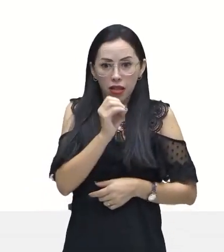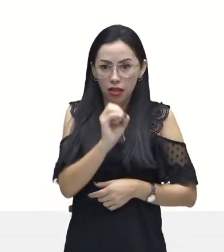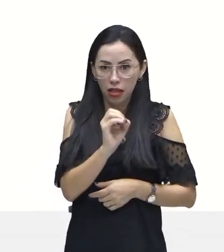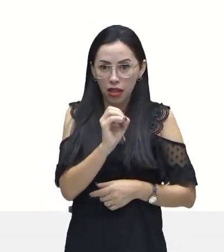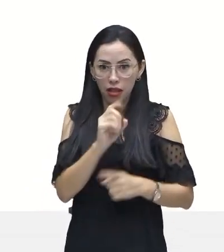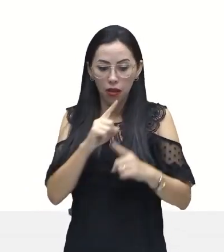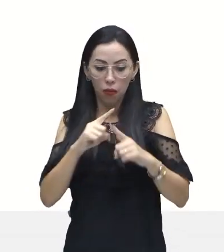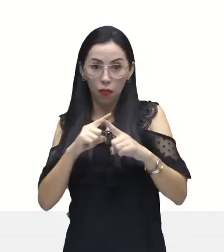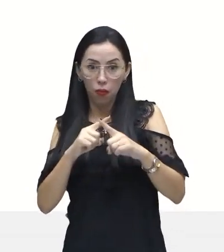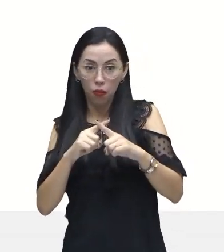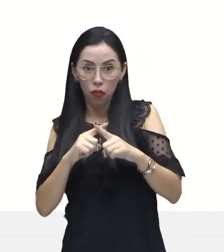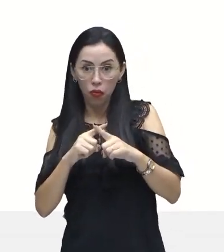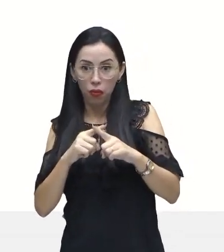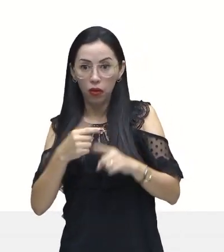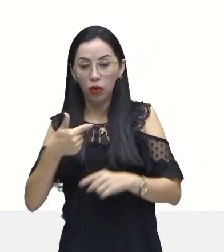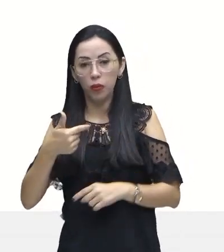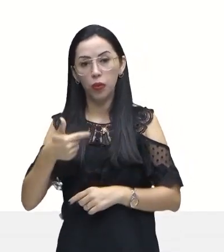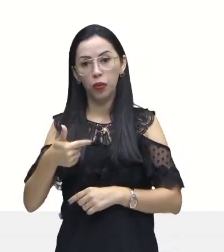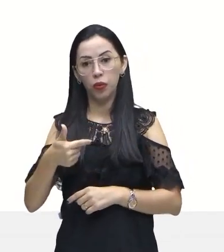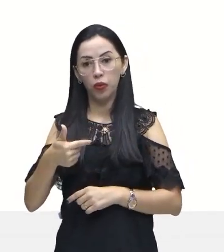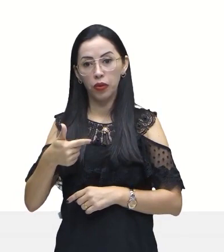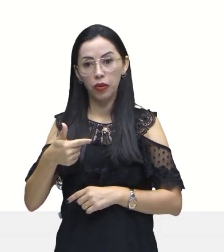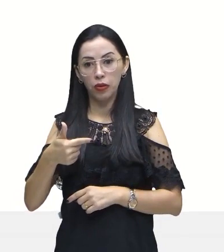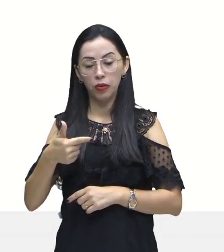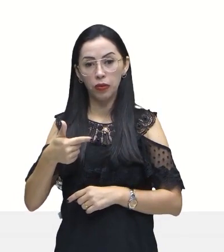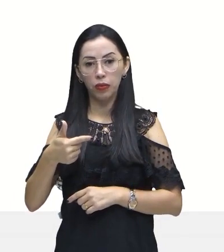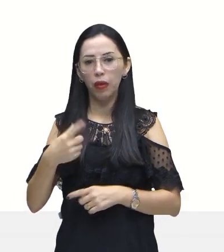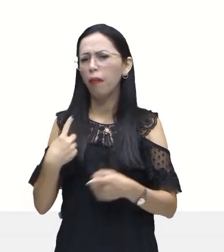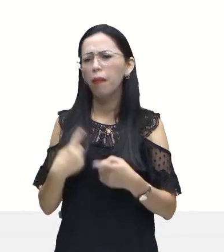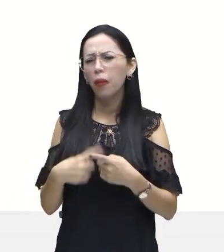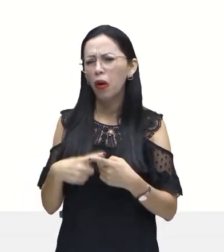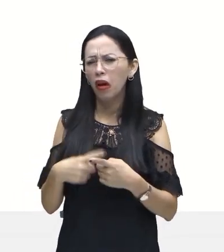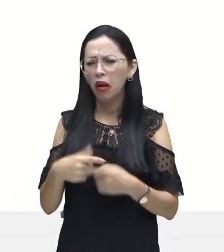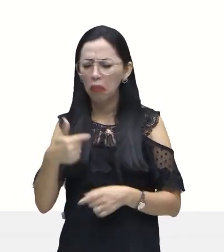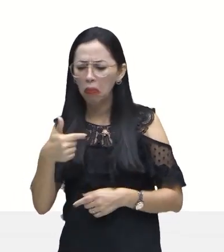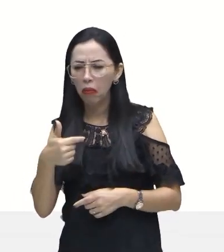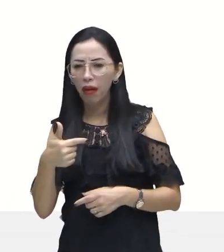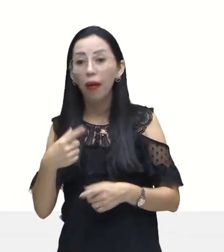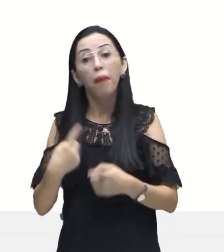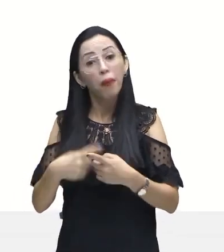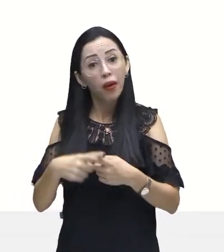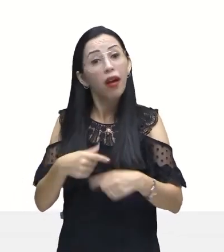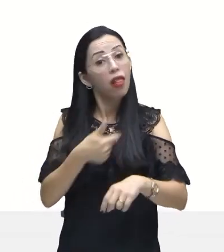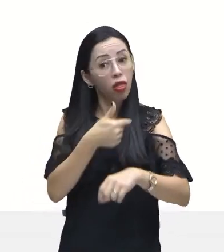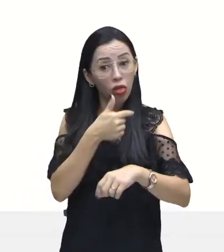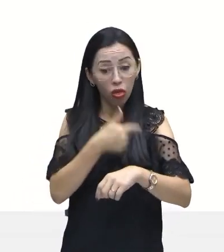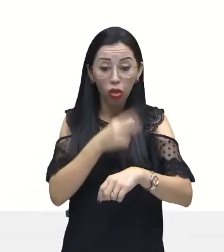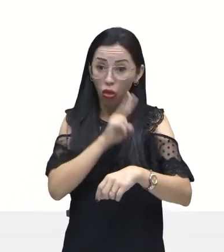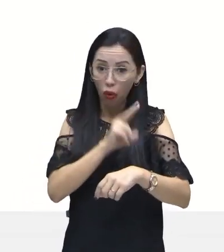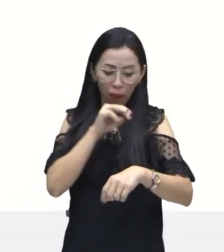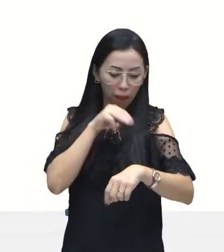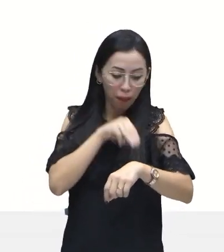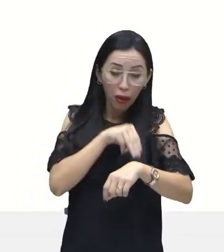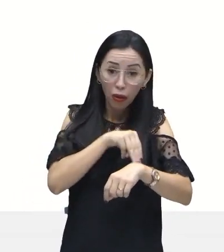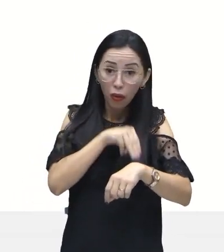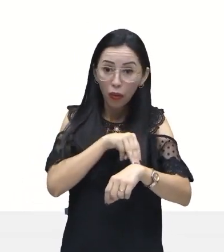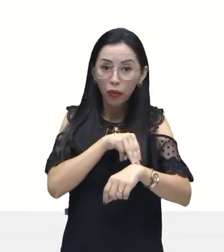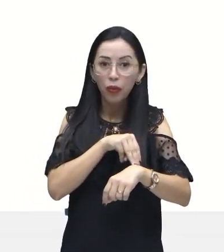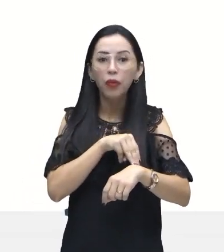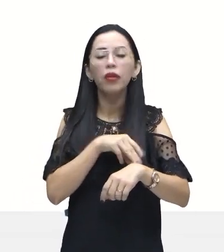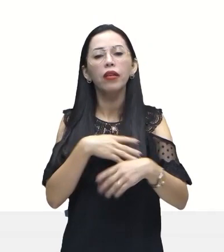multiplicar por 2. Tá ok? Por quê? Porque nós queremos transformar 2 minutos. Então, 2 vezes